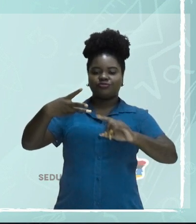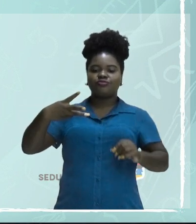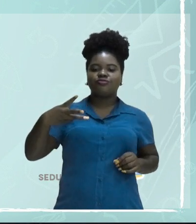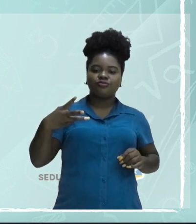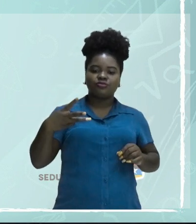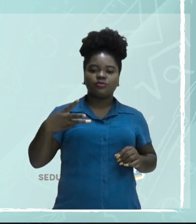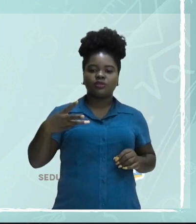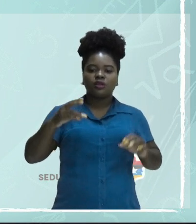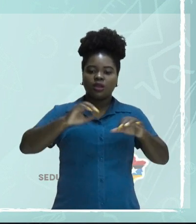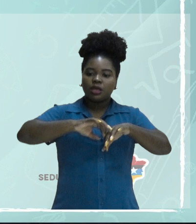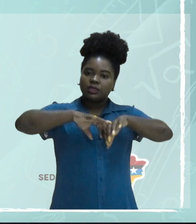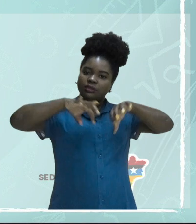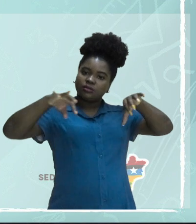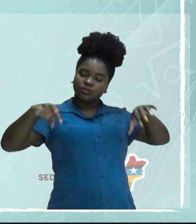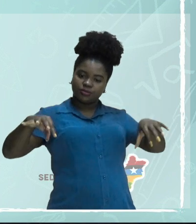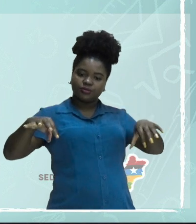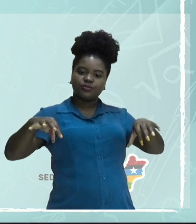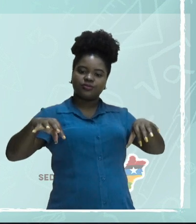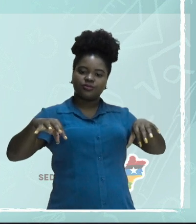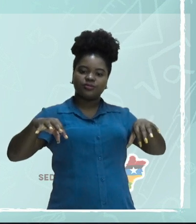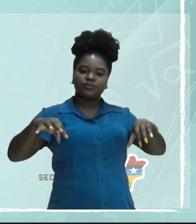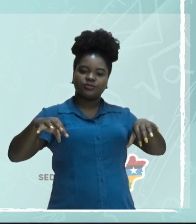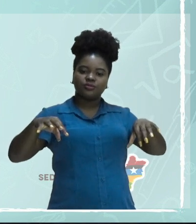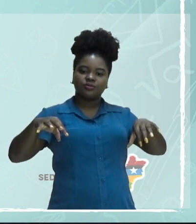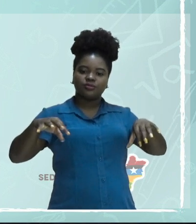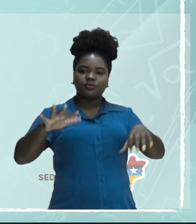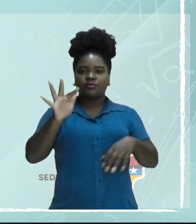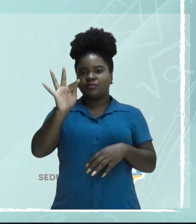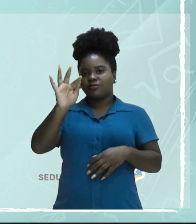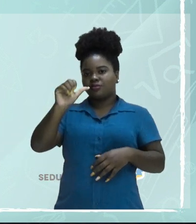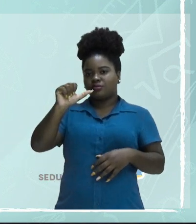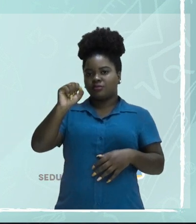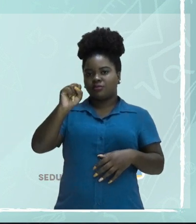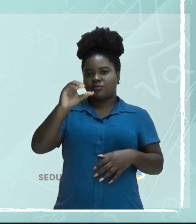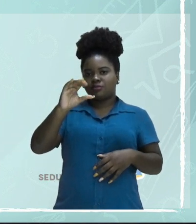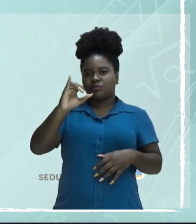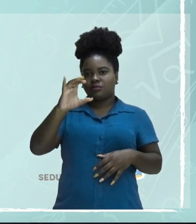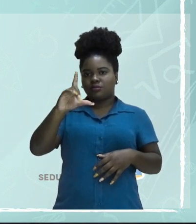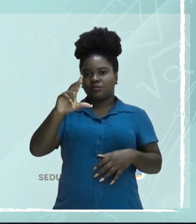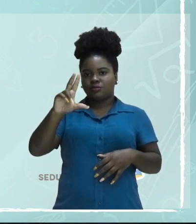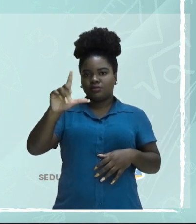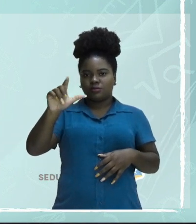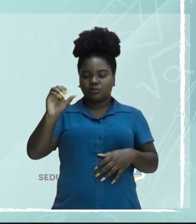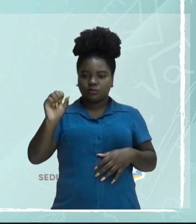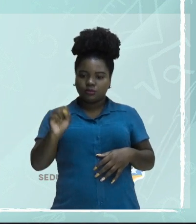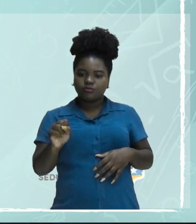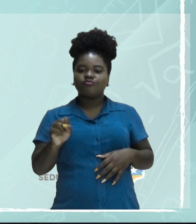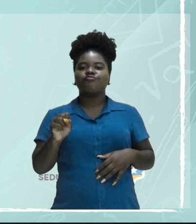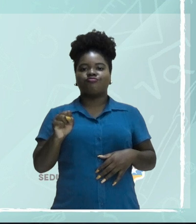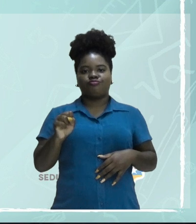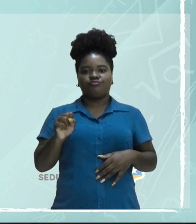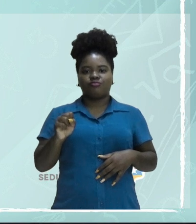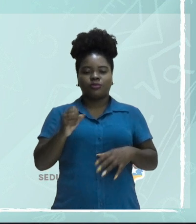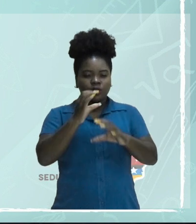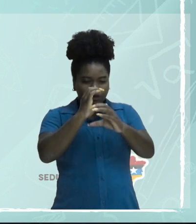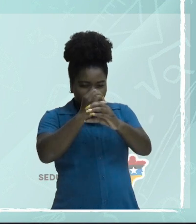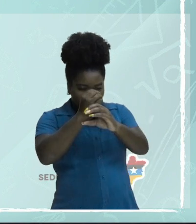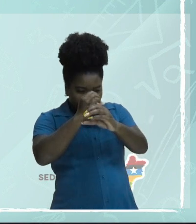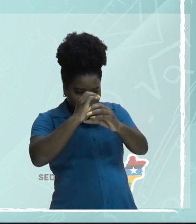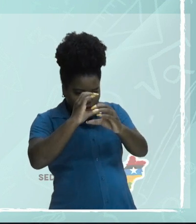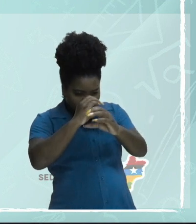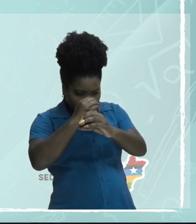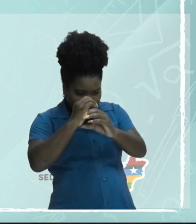individuais, separando-as em feixes chamados de fascículos. Os fascículos podem ser vistos a olho nu. E nós temos